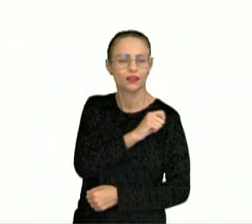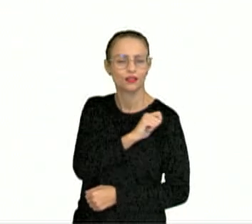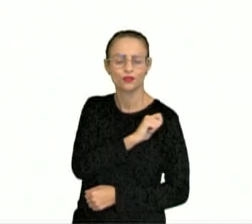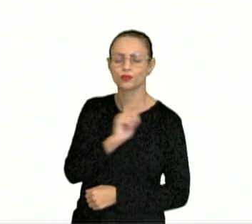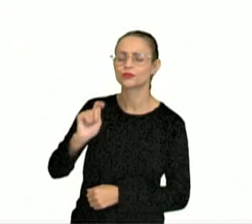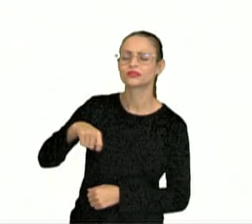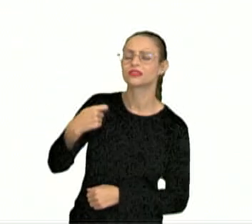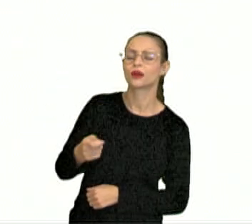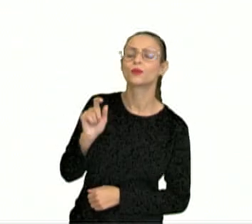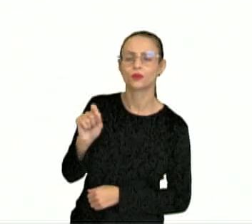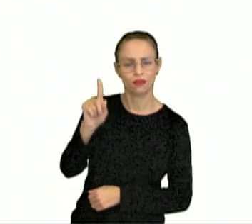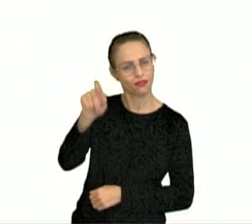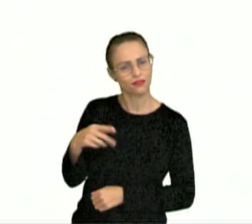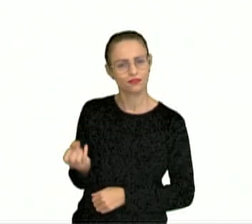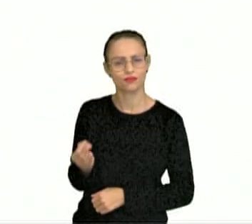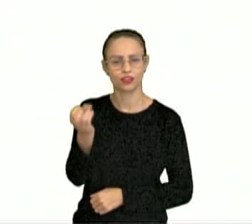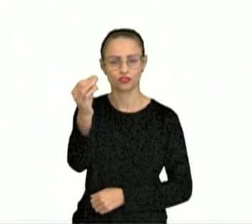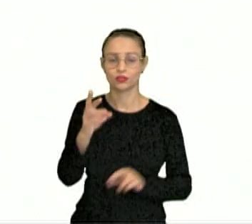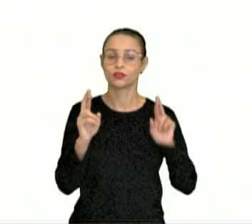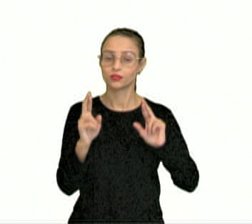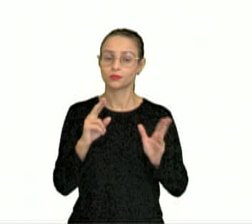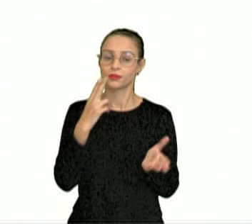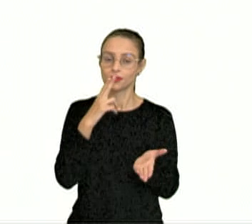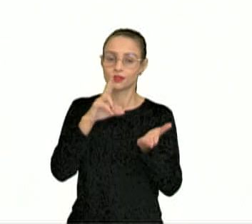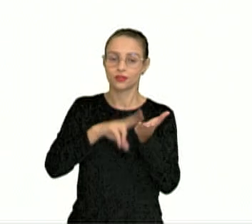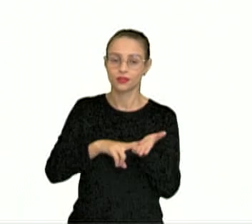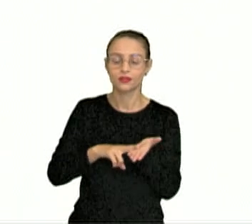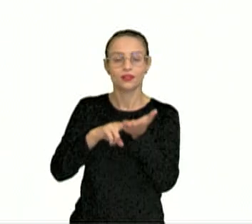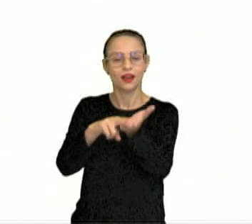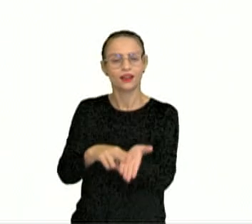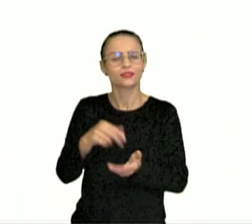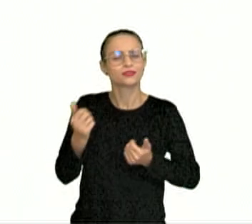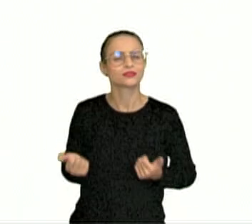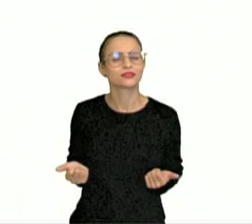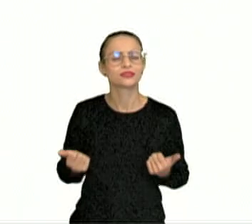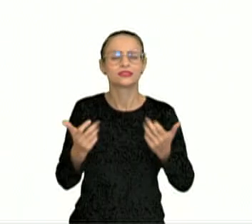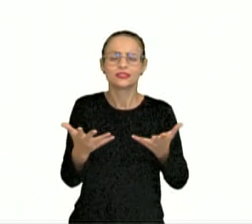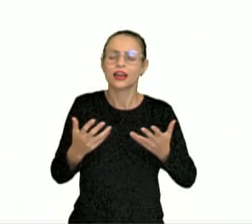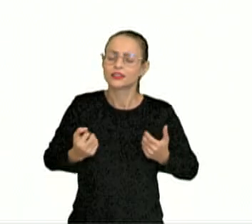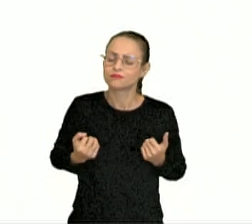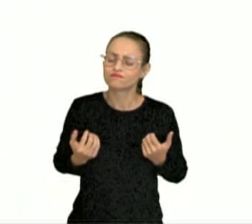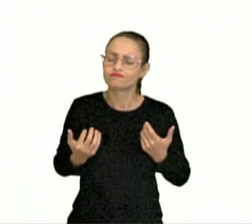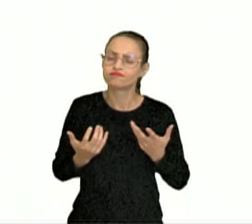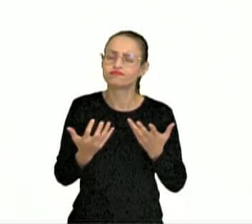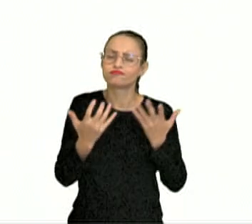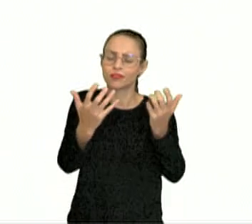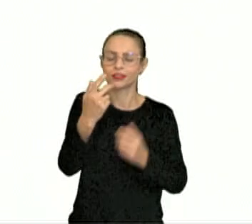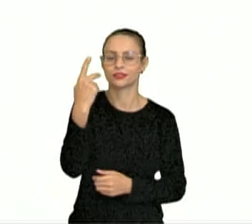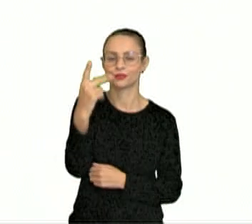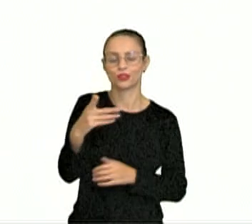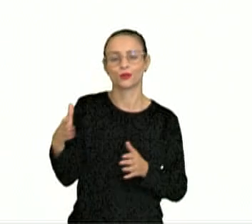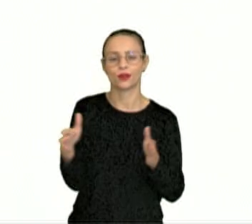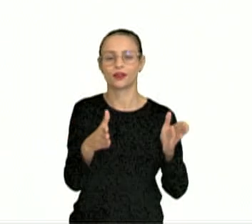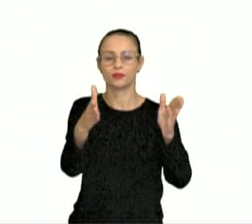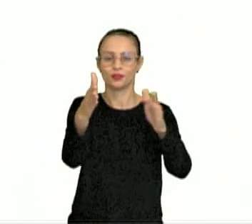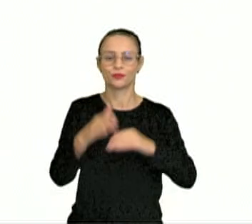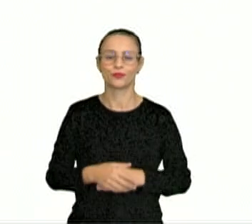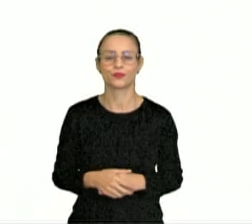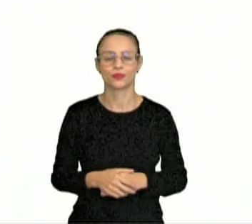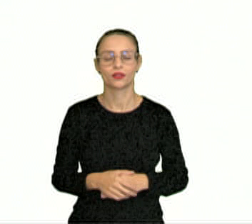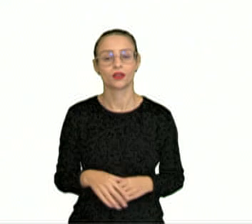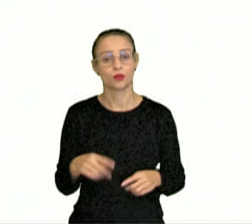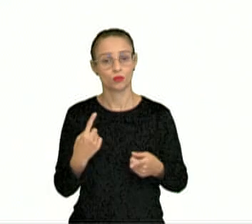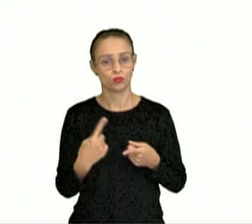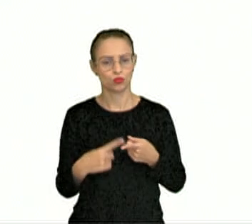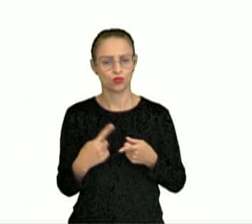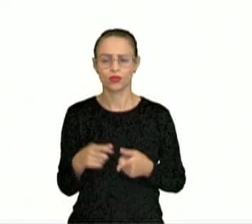viajante? Espero que esta carta constitua um oásis revitalizante na tua jornada. Porque